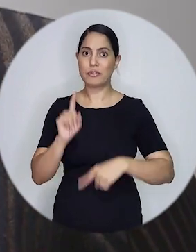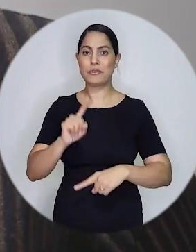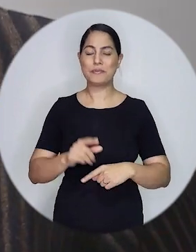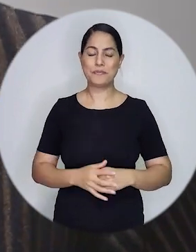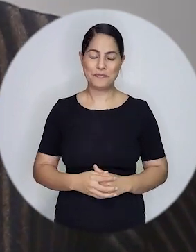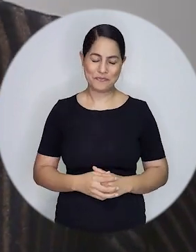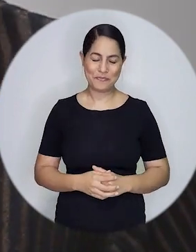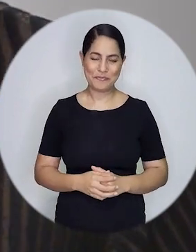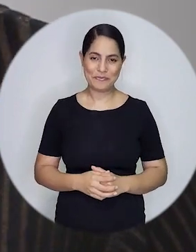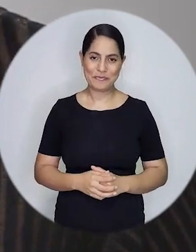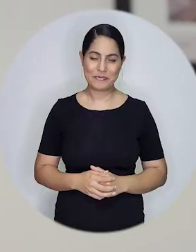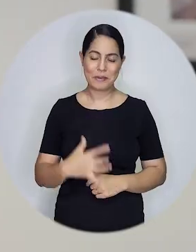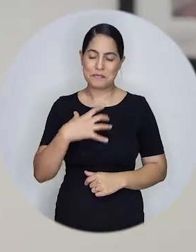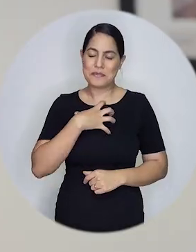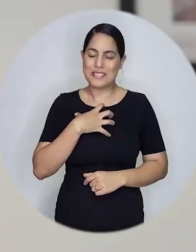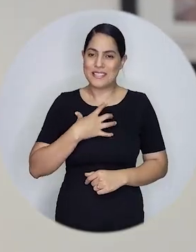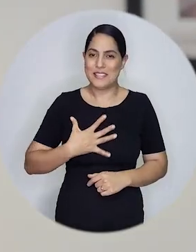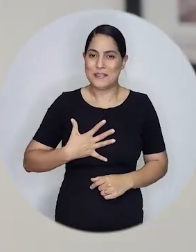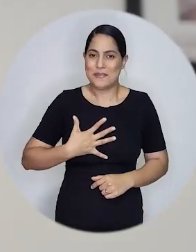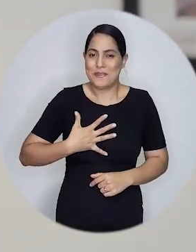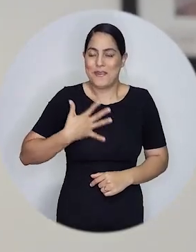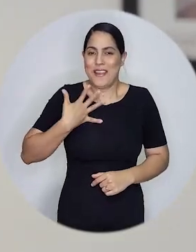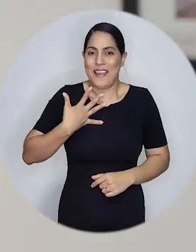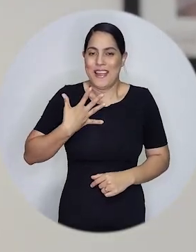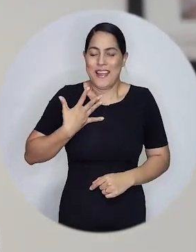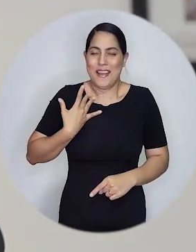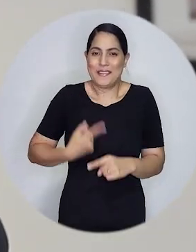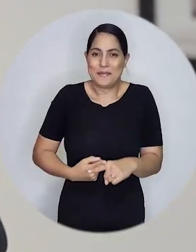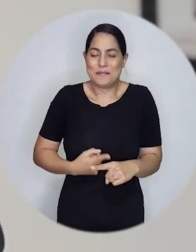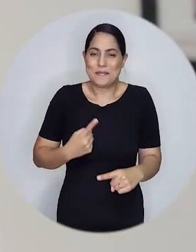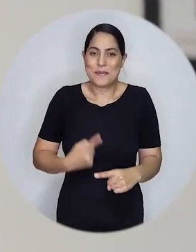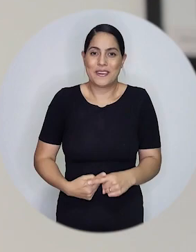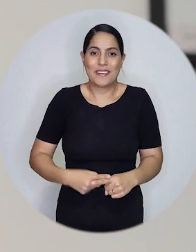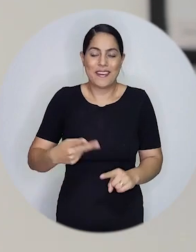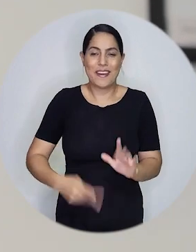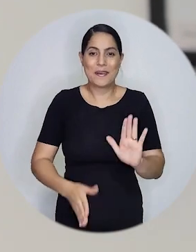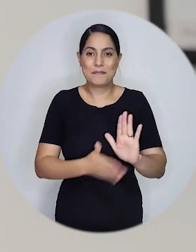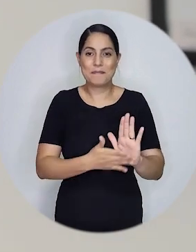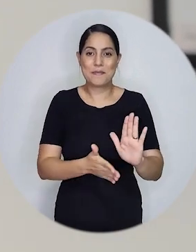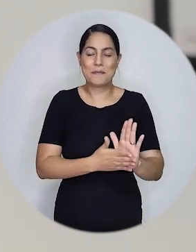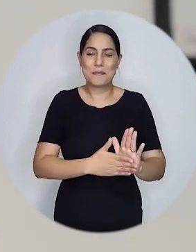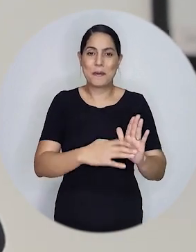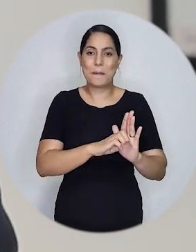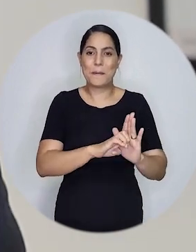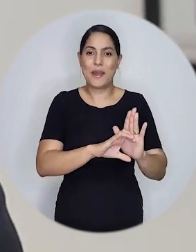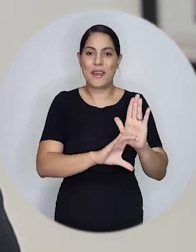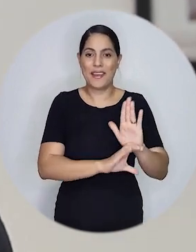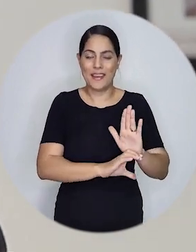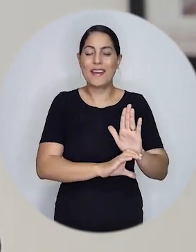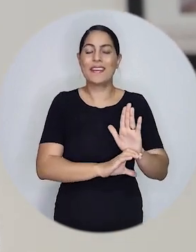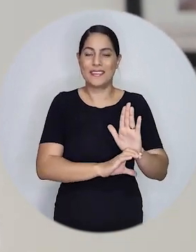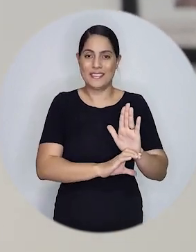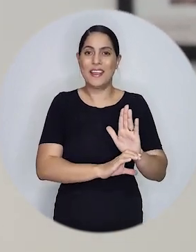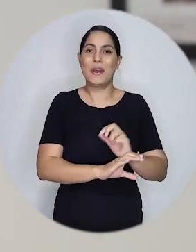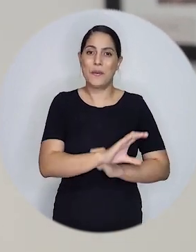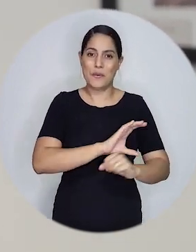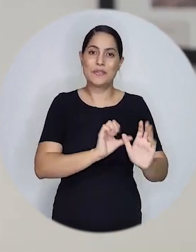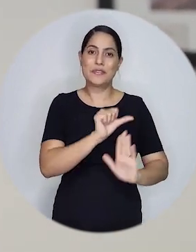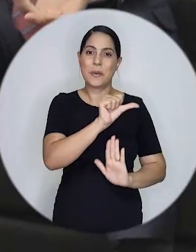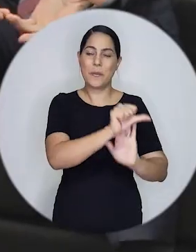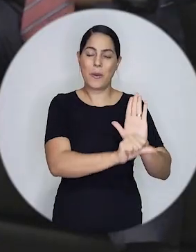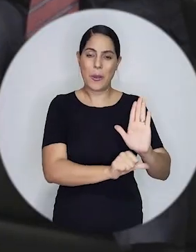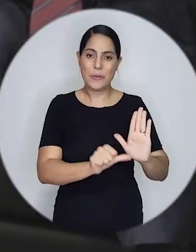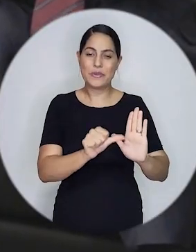valorização da advocacia pública municipal. Dizer que também nos sentimos honrados ao sermos autor da proposta de emenda